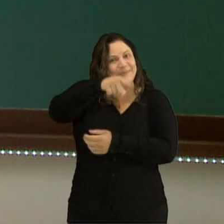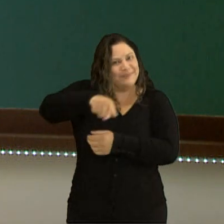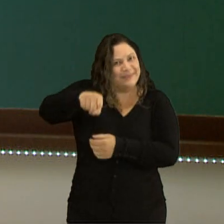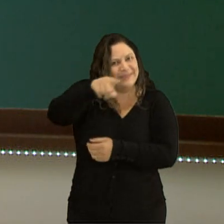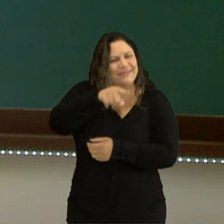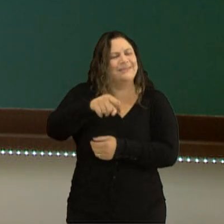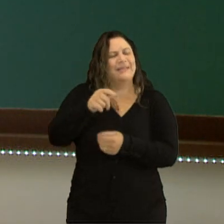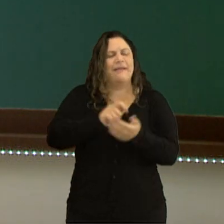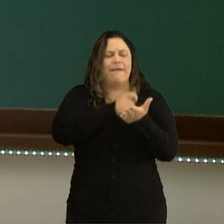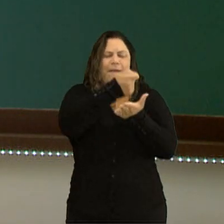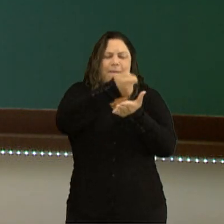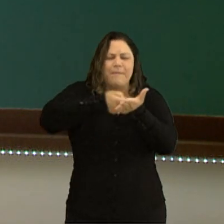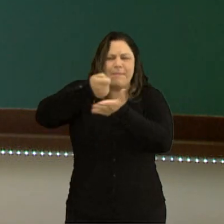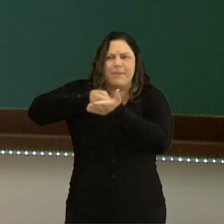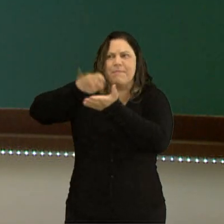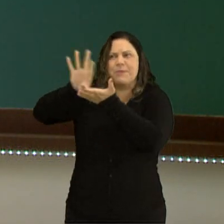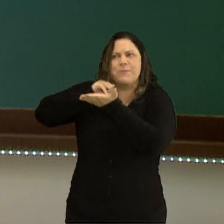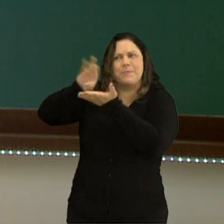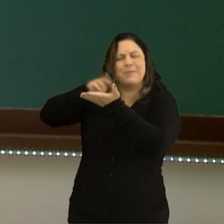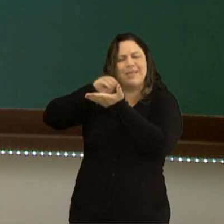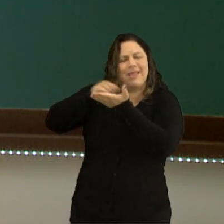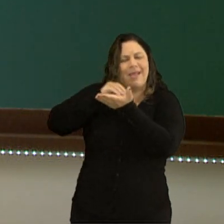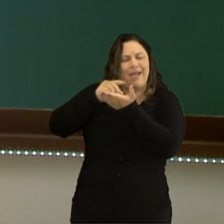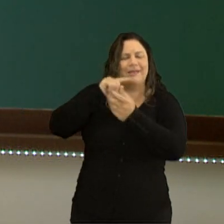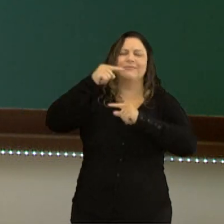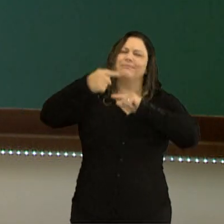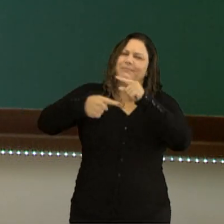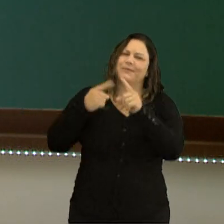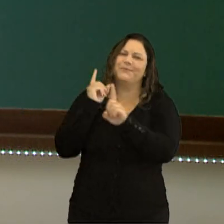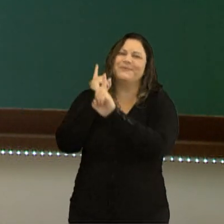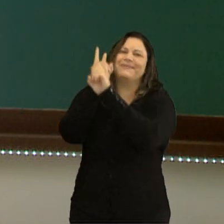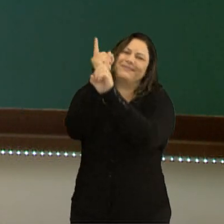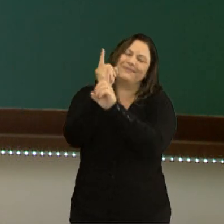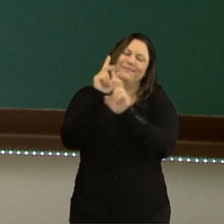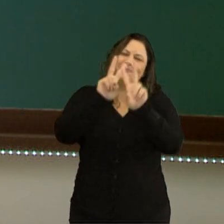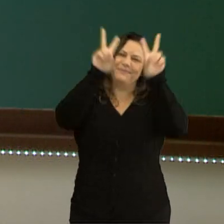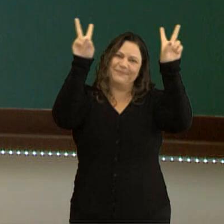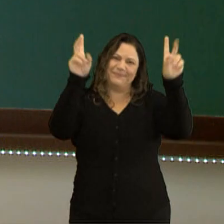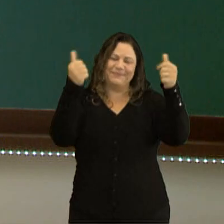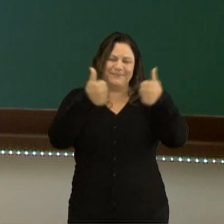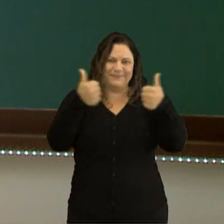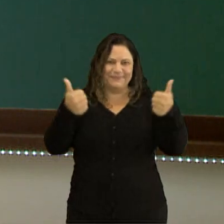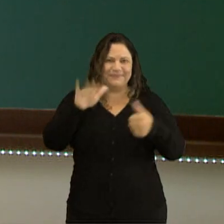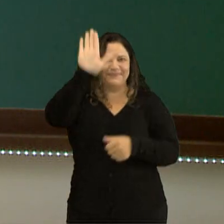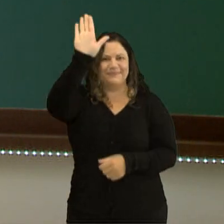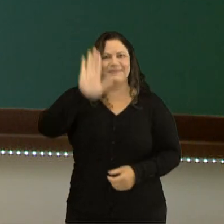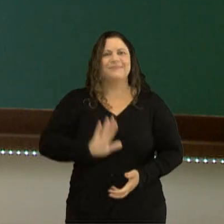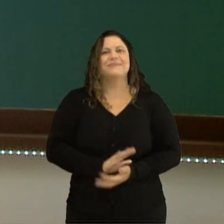feito muitas anotações e a gente se encontra no nosso próximo assunto. Até lá!